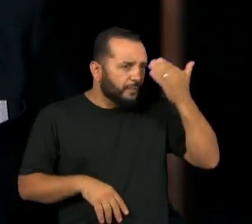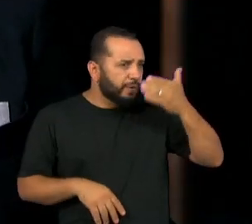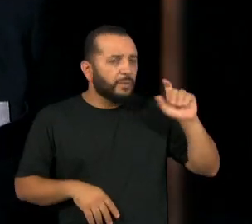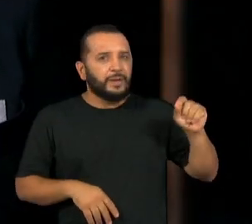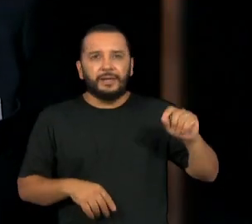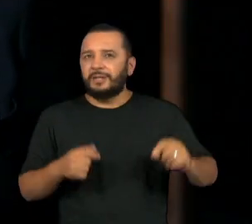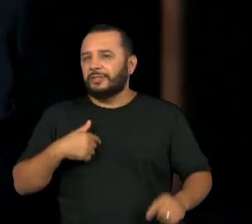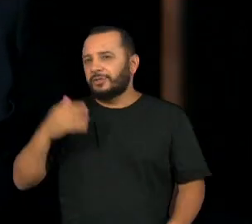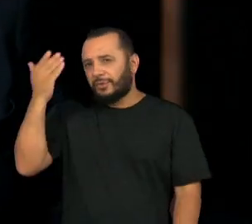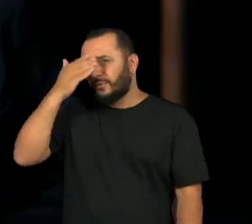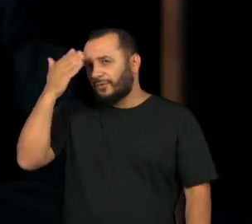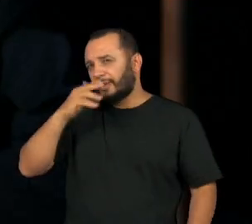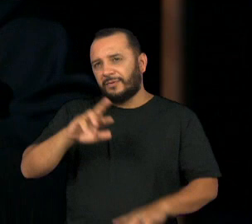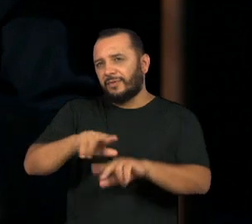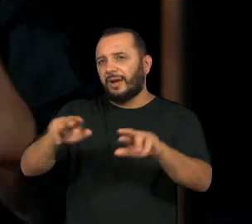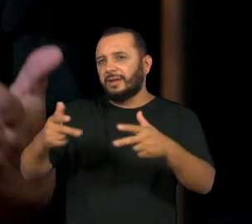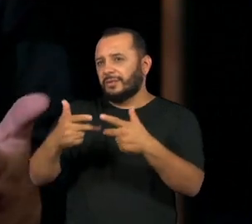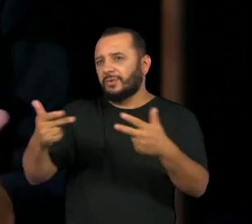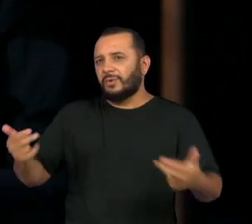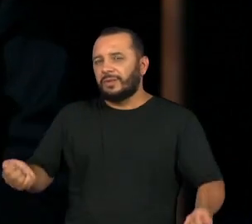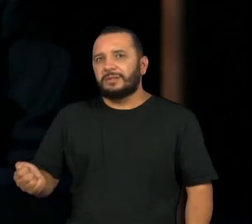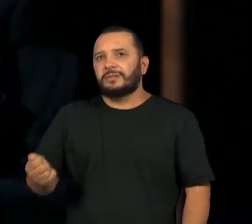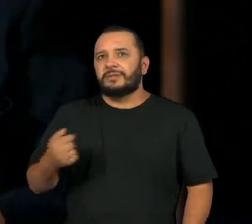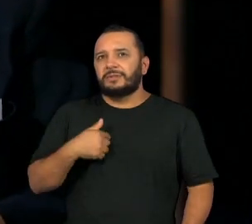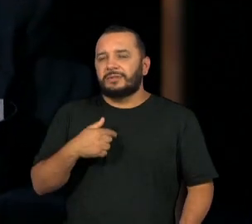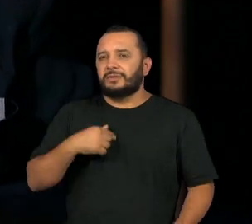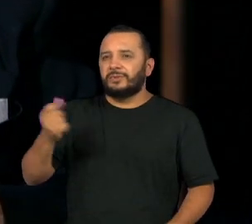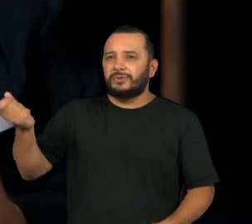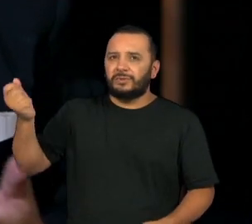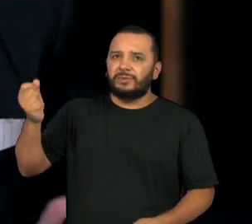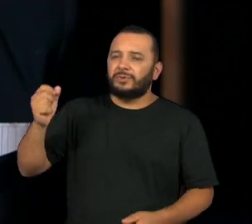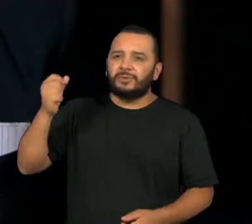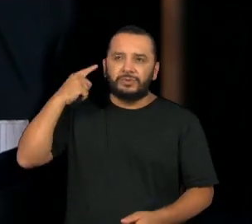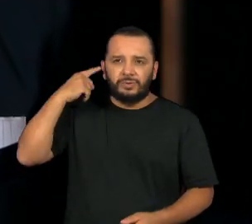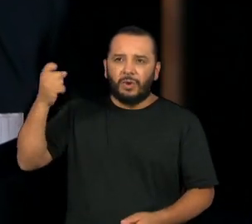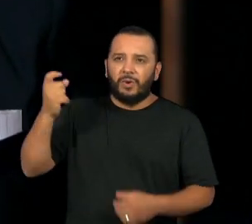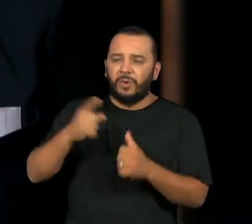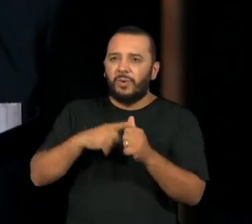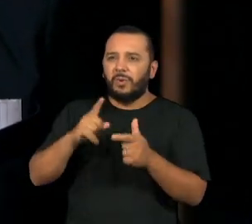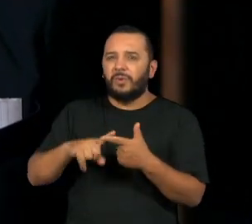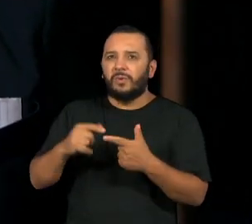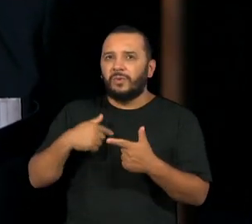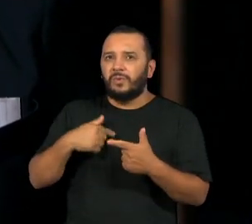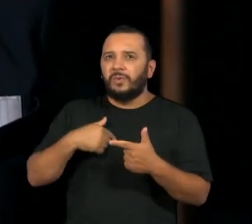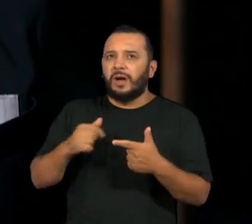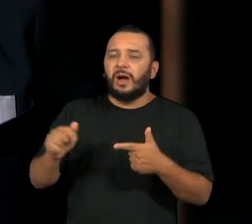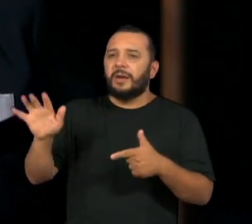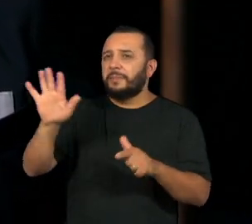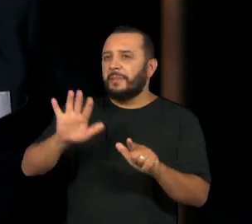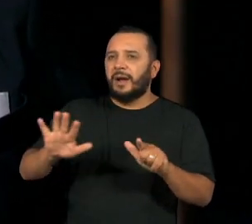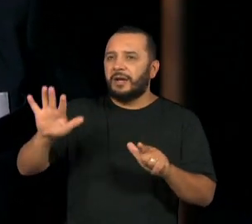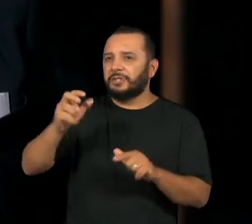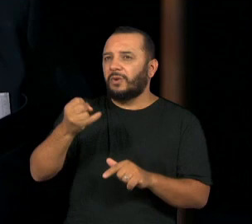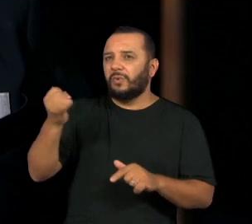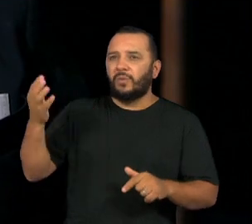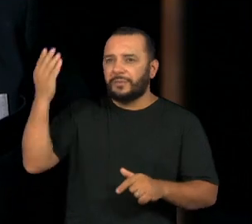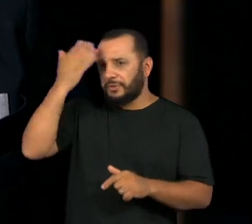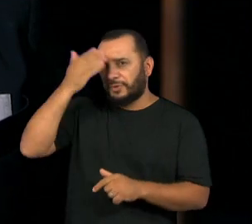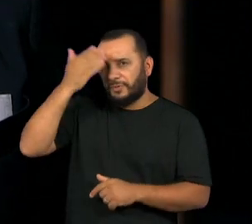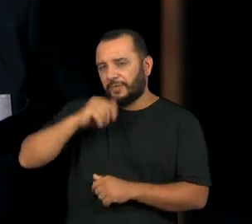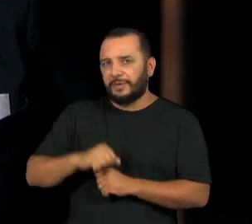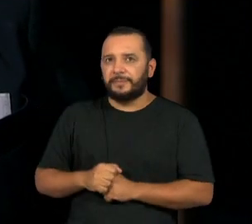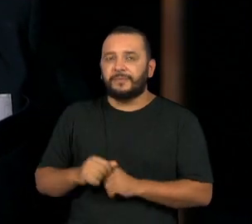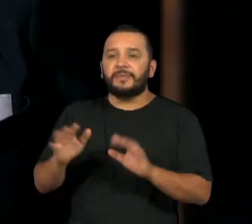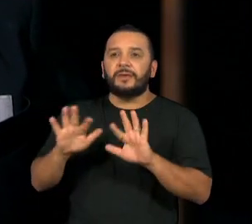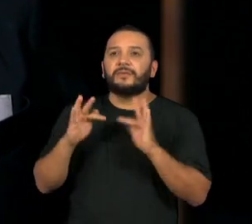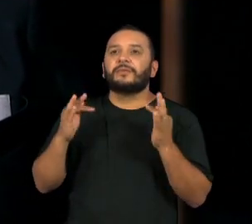de coisa. A gente não vê um monte. A gente não vê som, a gente não vê imagem. Na faculdade, veio um professor